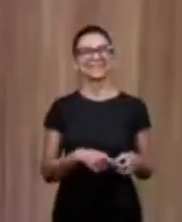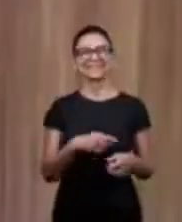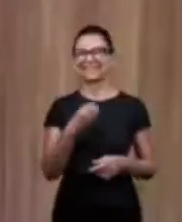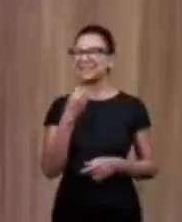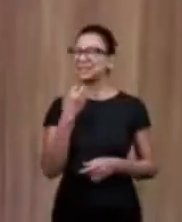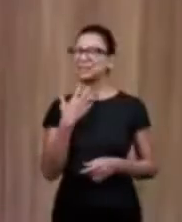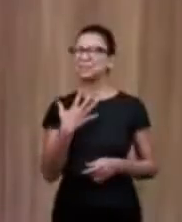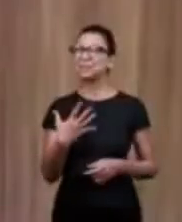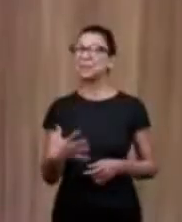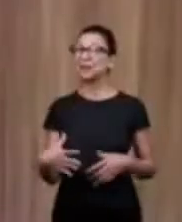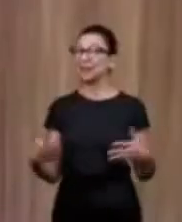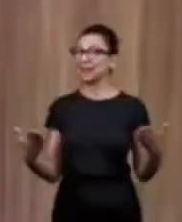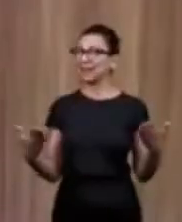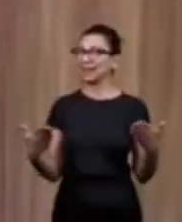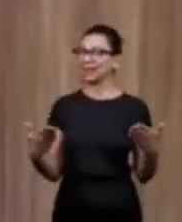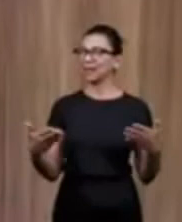bom.